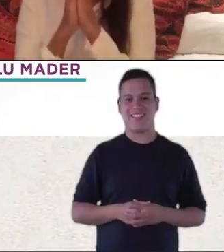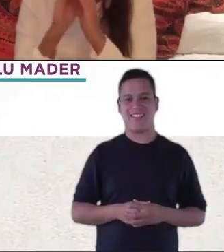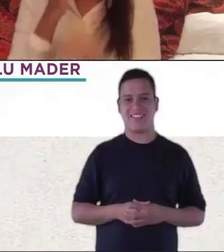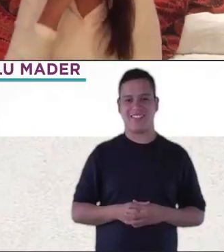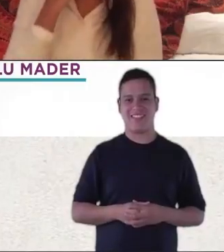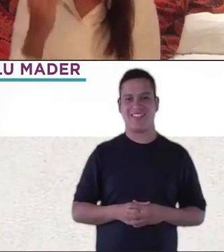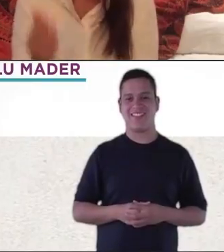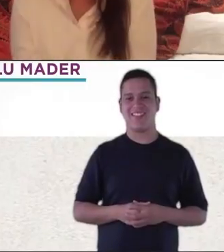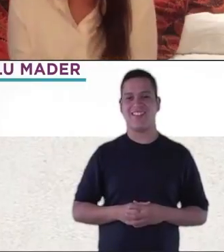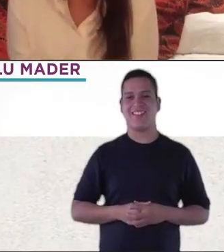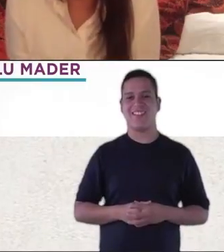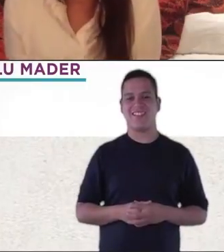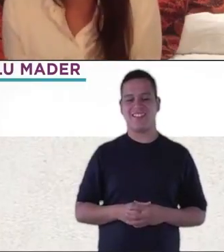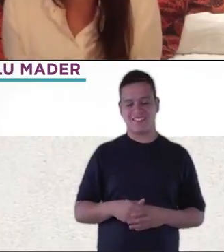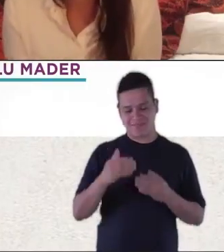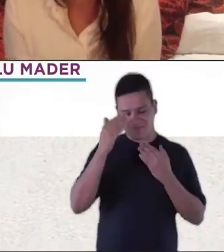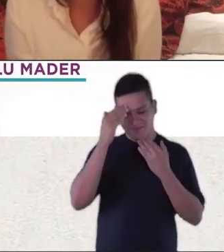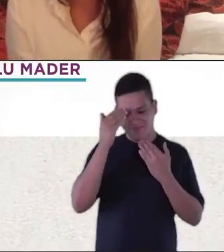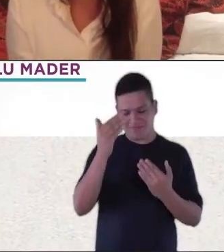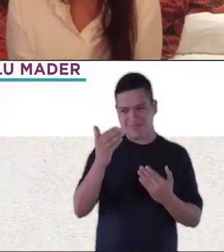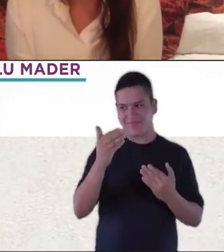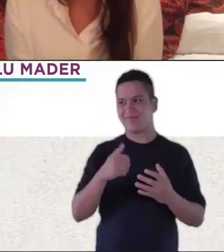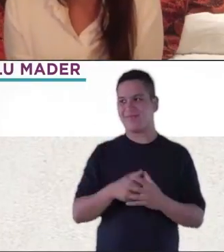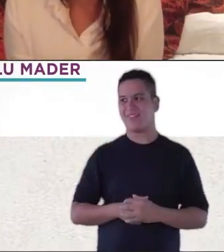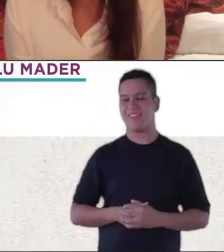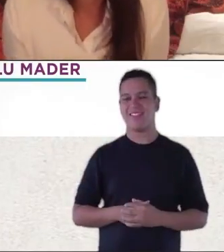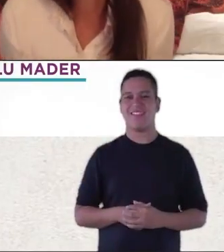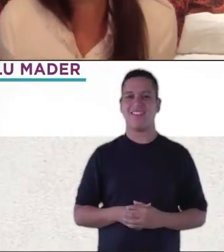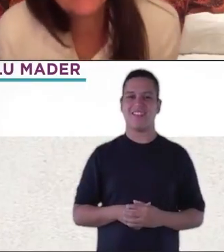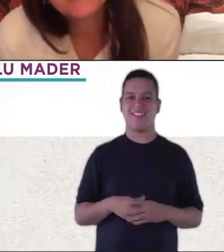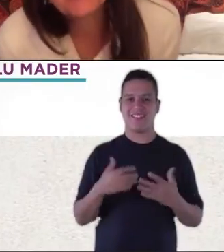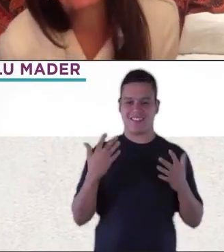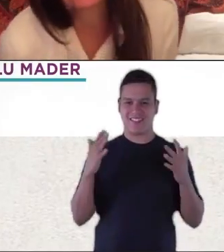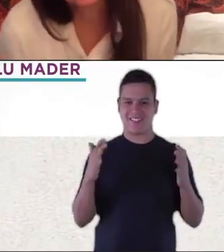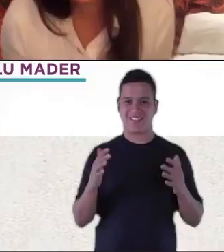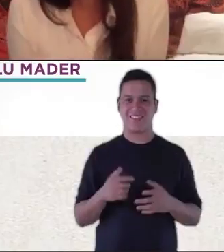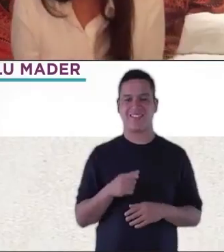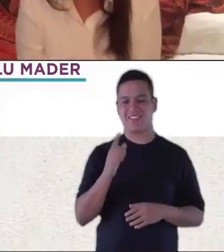Bonitinha, Malu. Obrigado, Malu Sérgio. até no Libras, muito ela obrigado.